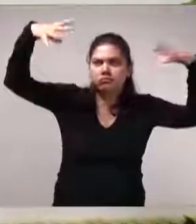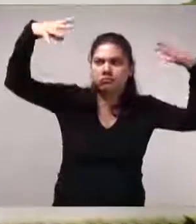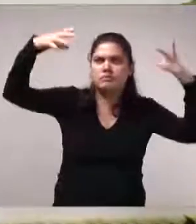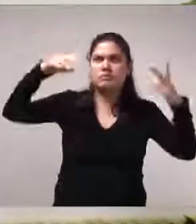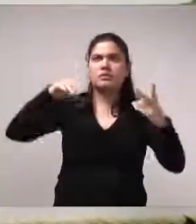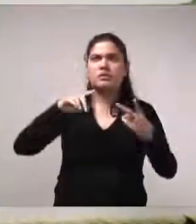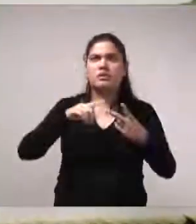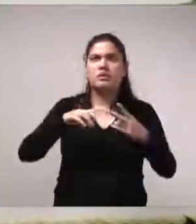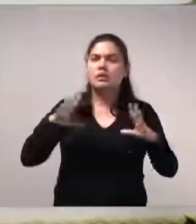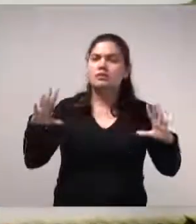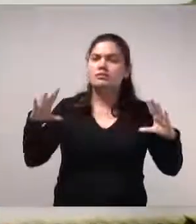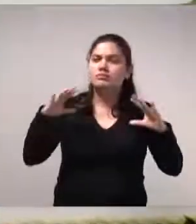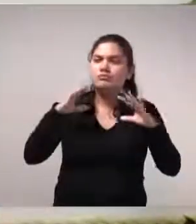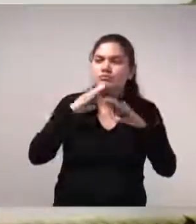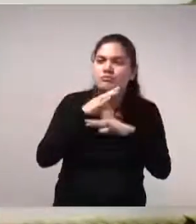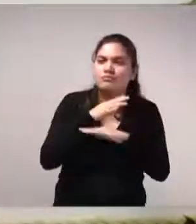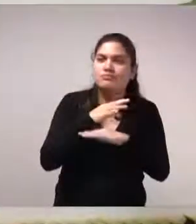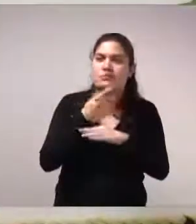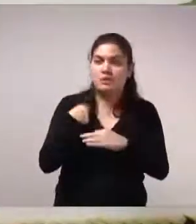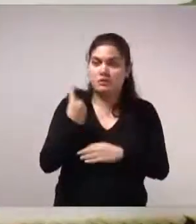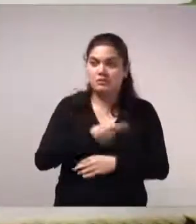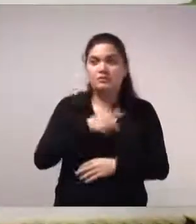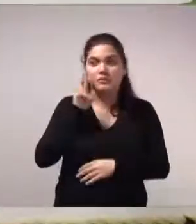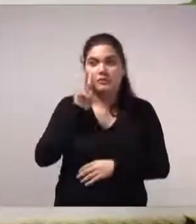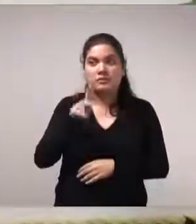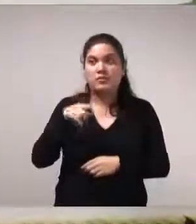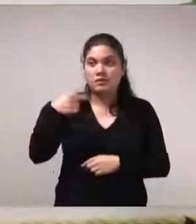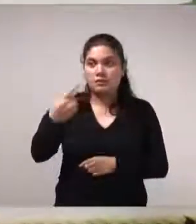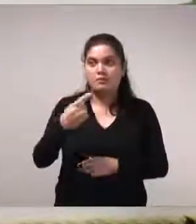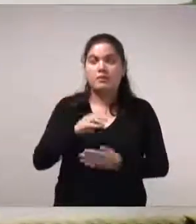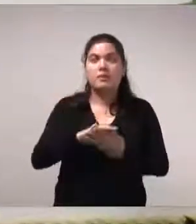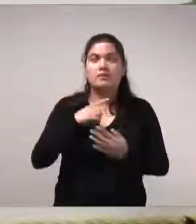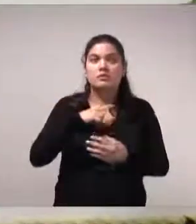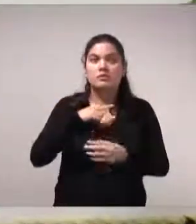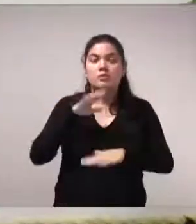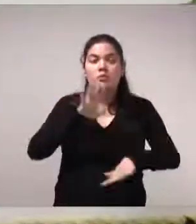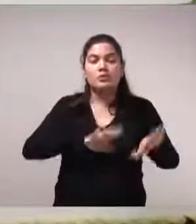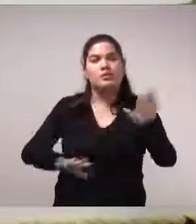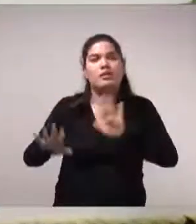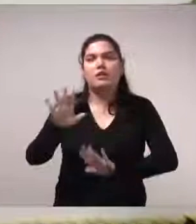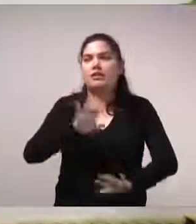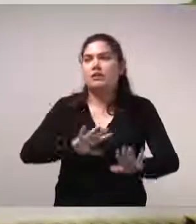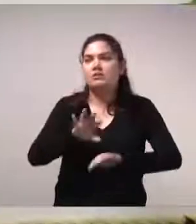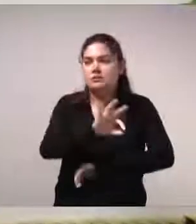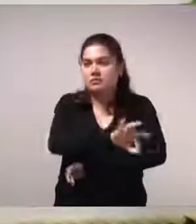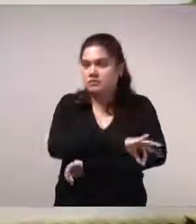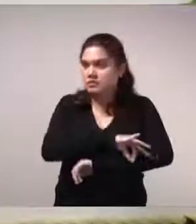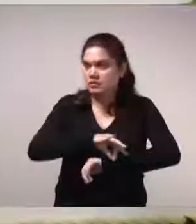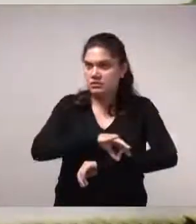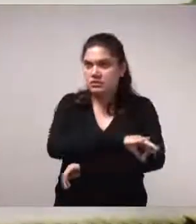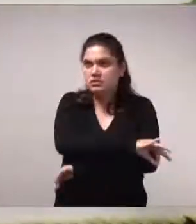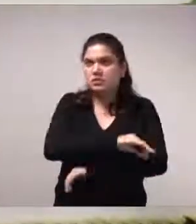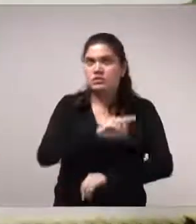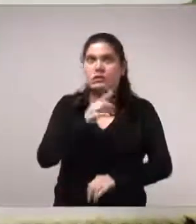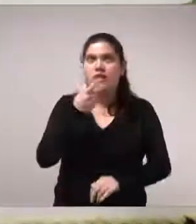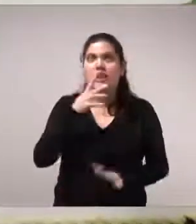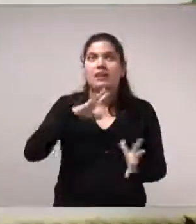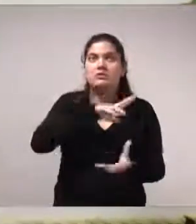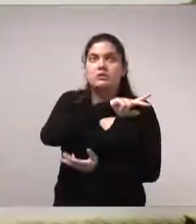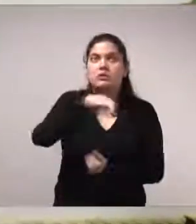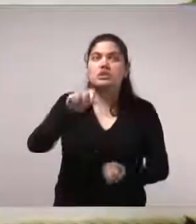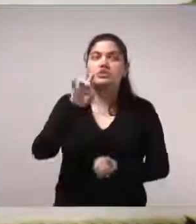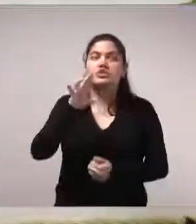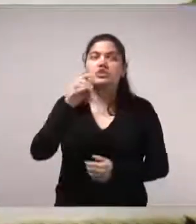da climatização, como a gente vai verificar. Então, cuidado com as armadilhas da arquitetura verde. A ser sustentável não é comprar